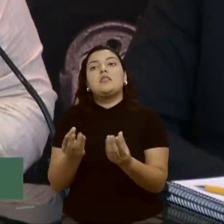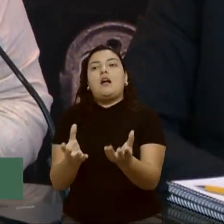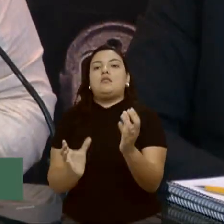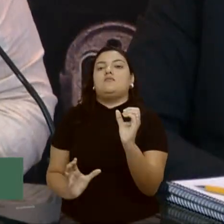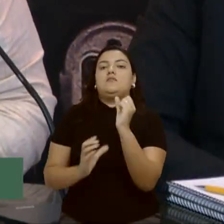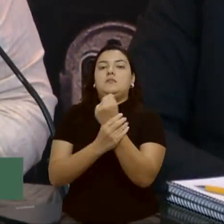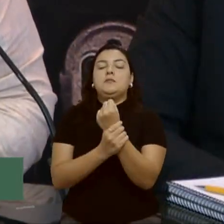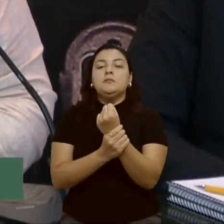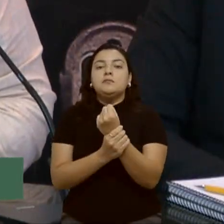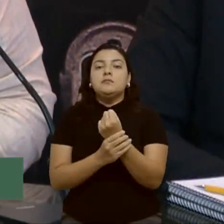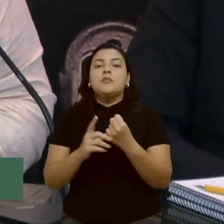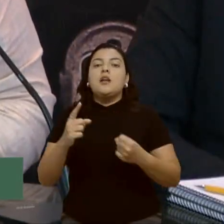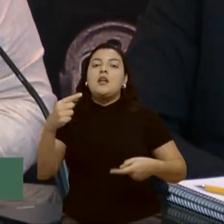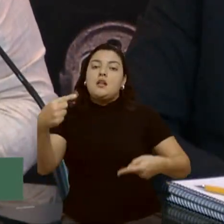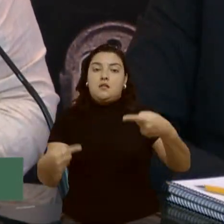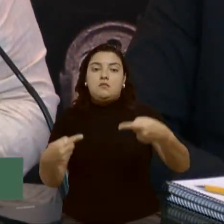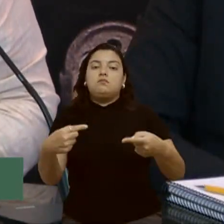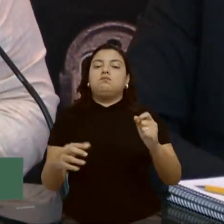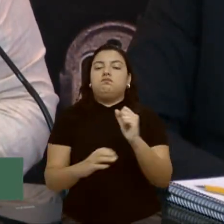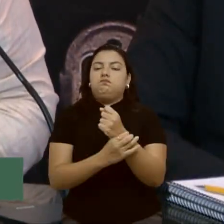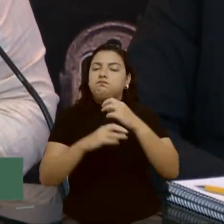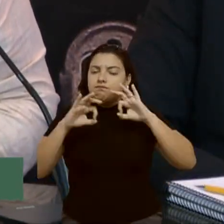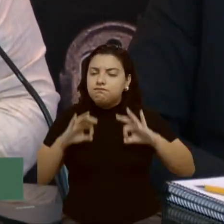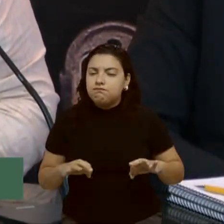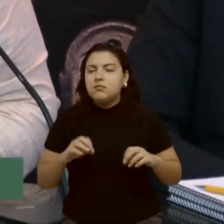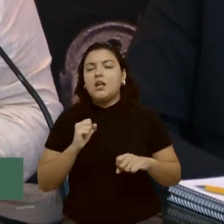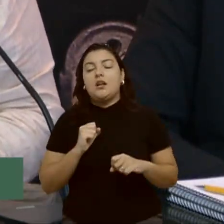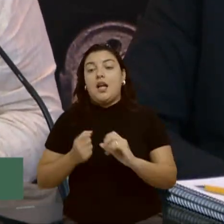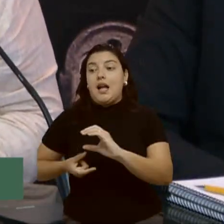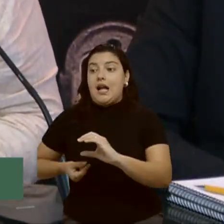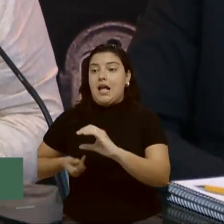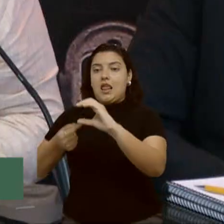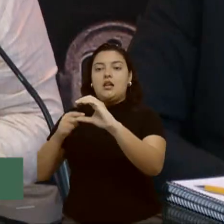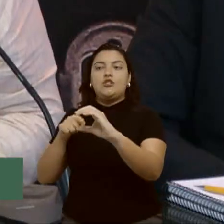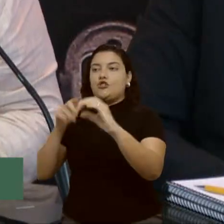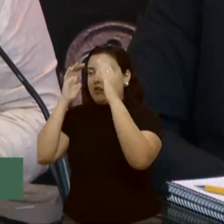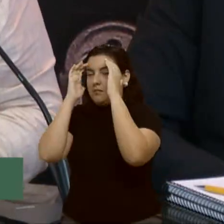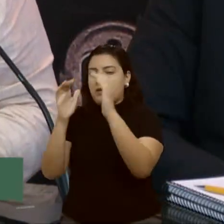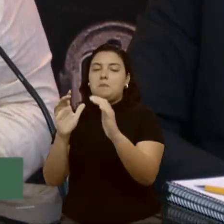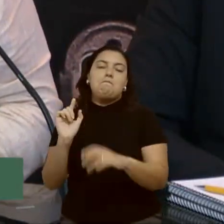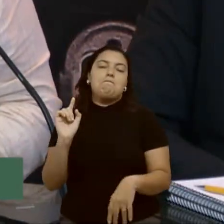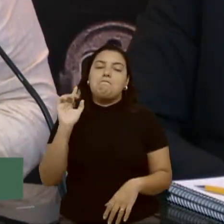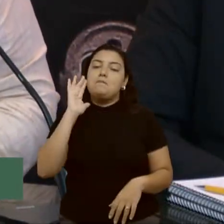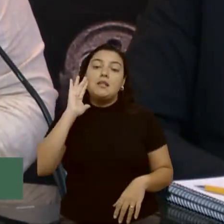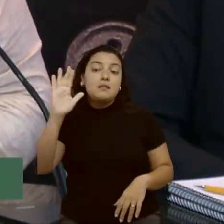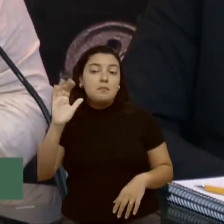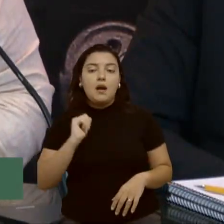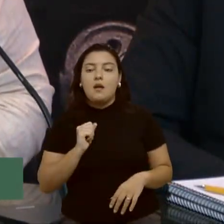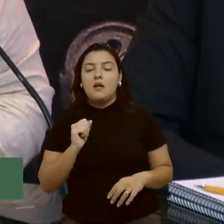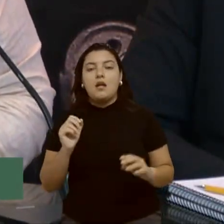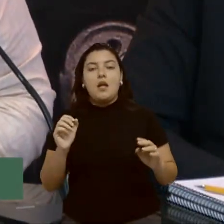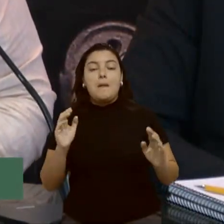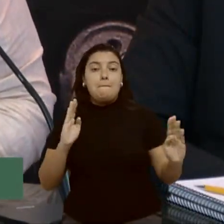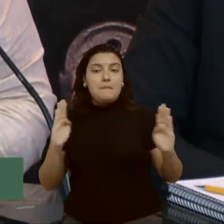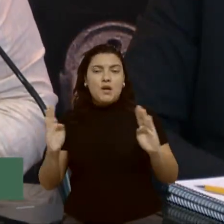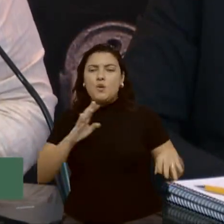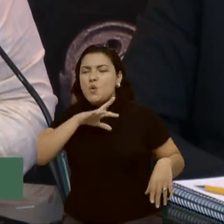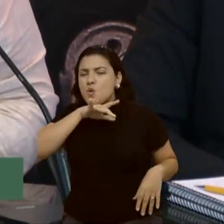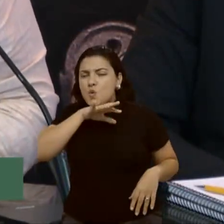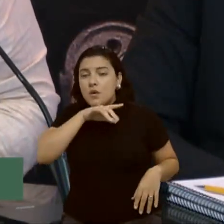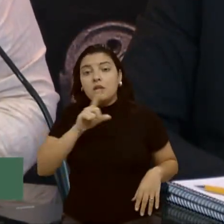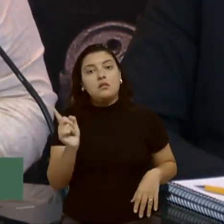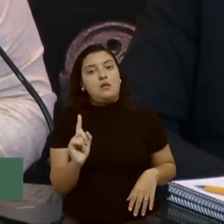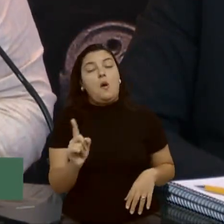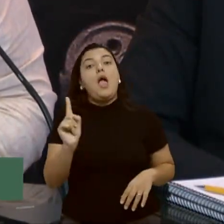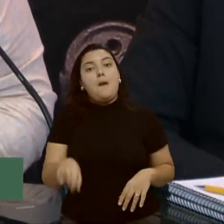a concorrência ela seja leal e que o consumidor seja respeitado. Não é uma época ruim para o comércio, é uma época